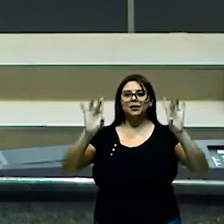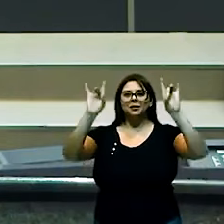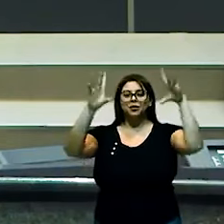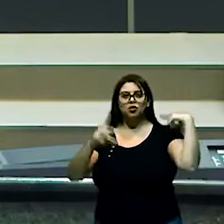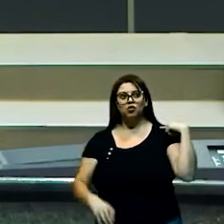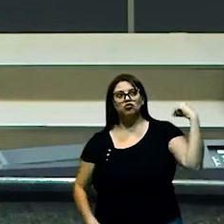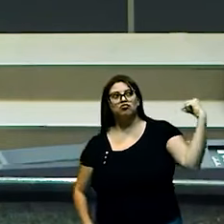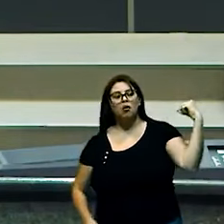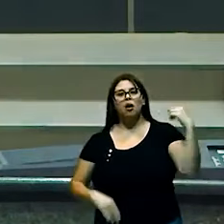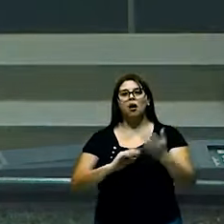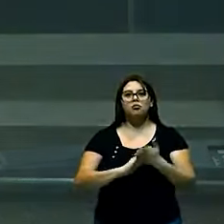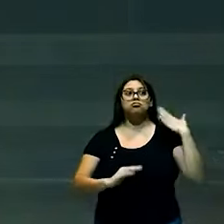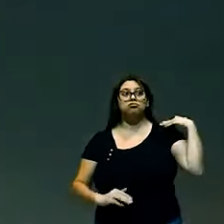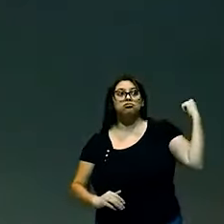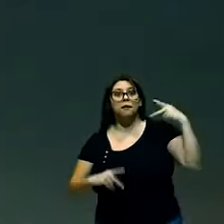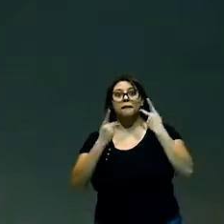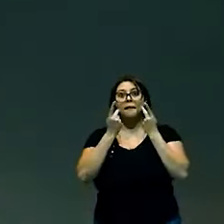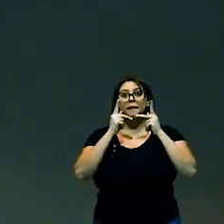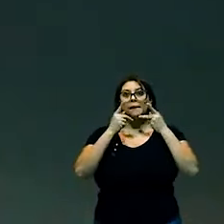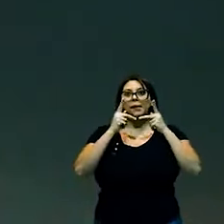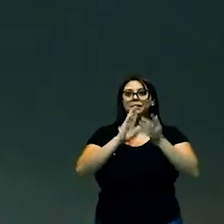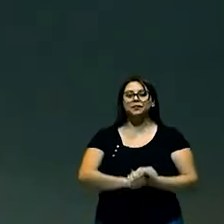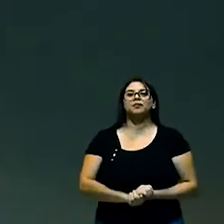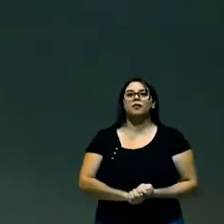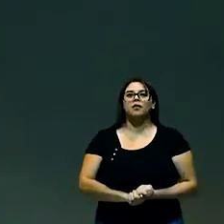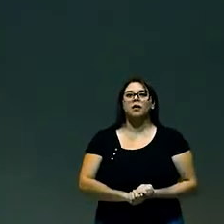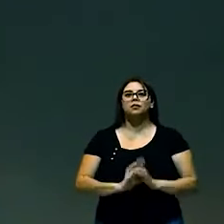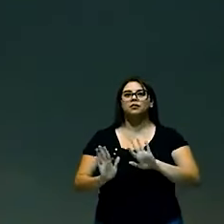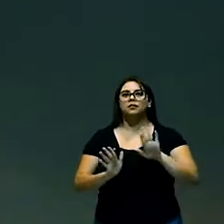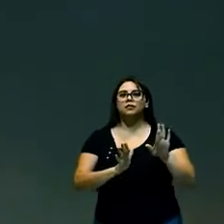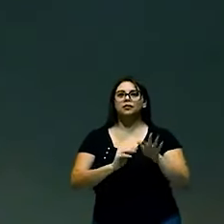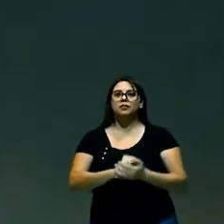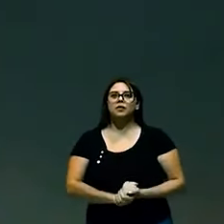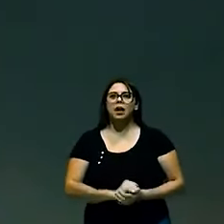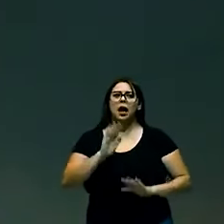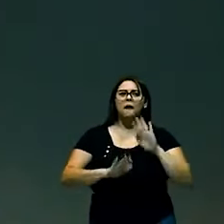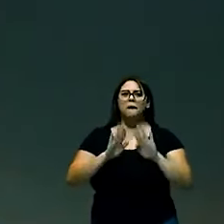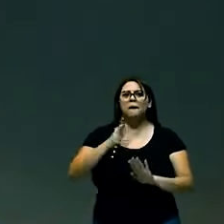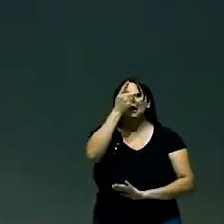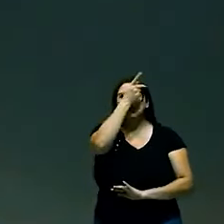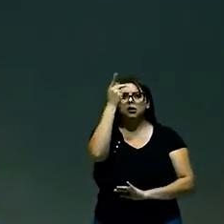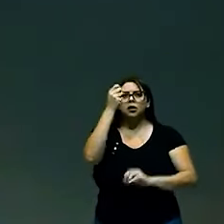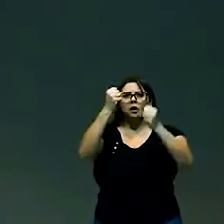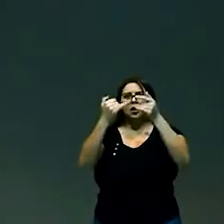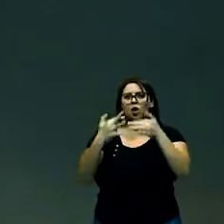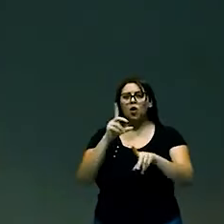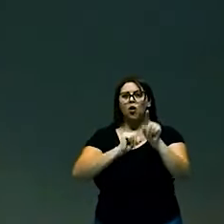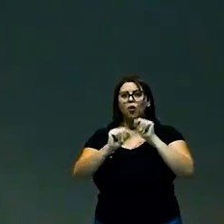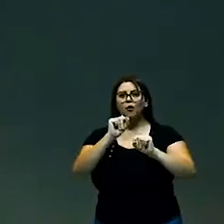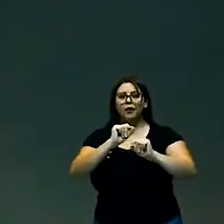por aí que reformar é pior que construir, principalmente se você está dentro da casa, né?